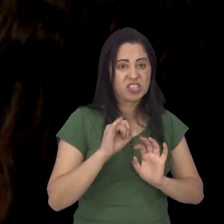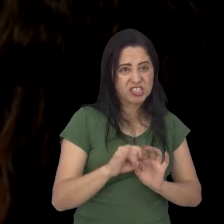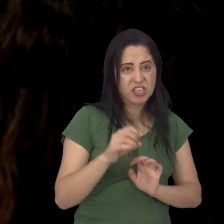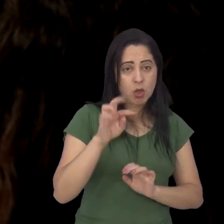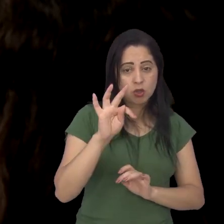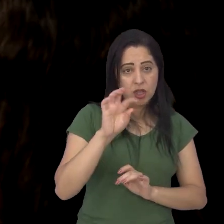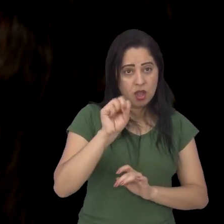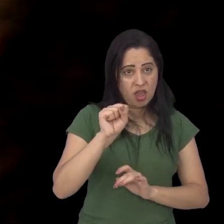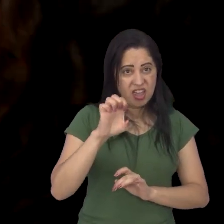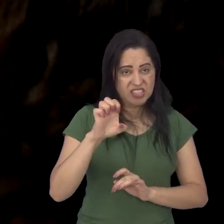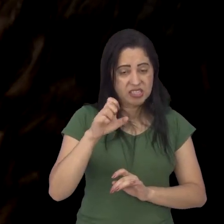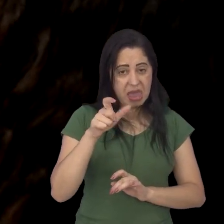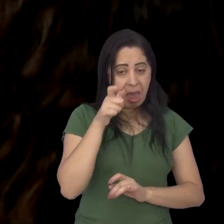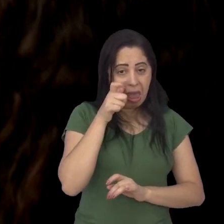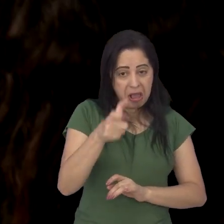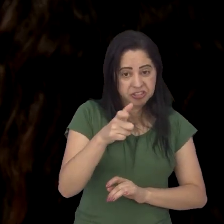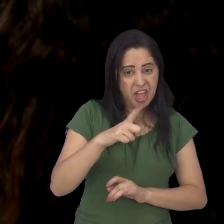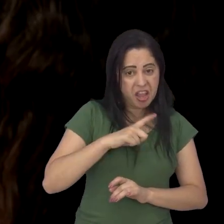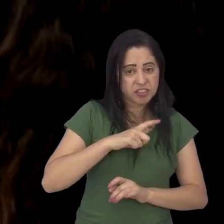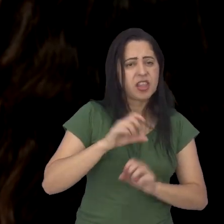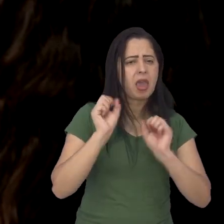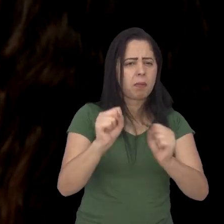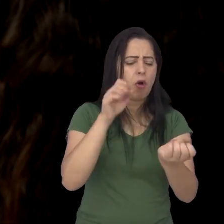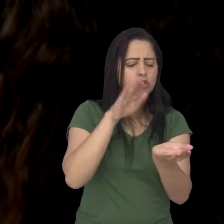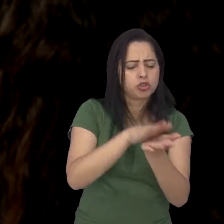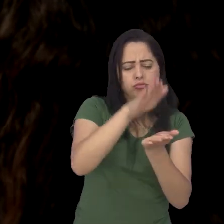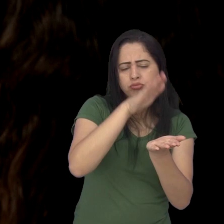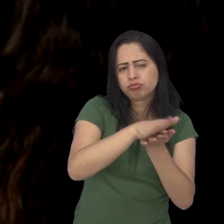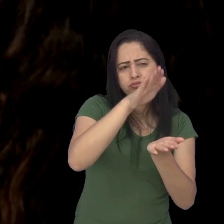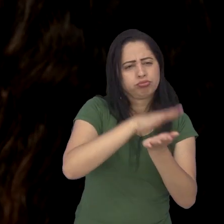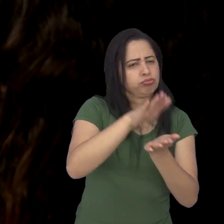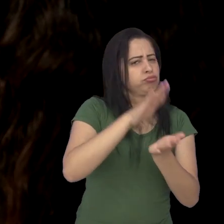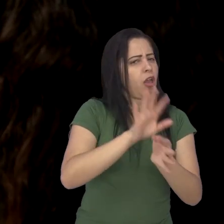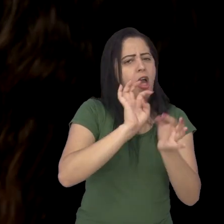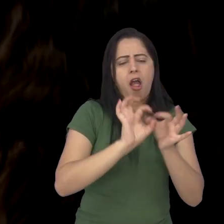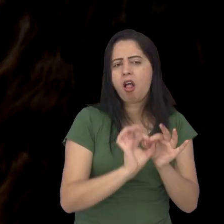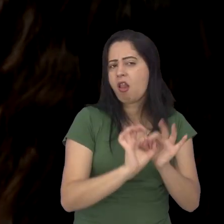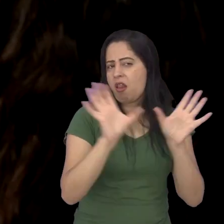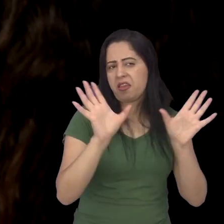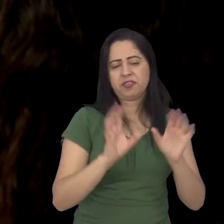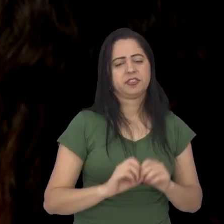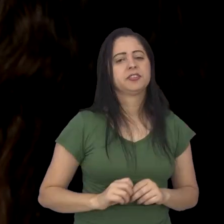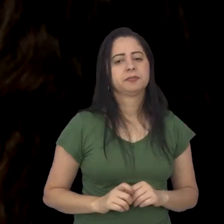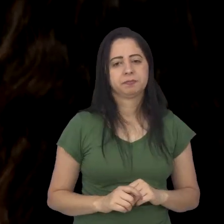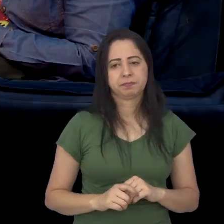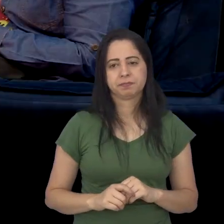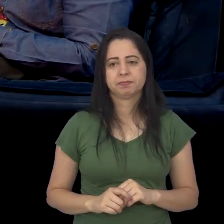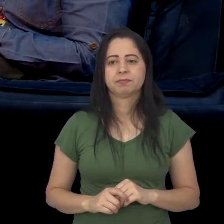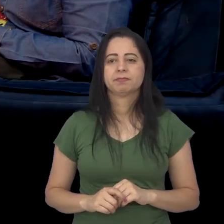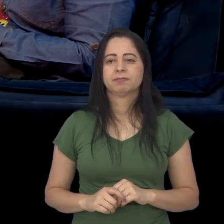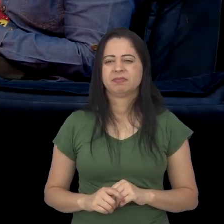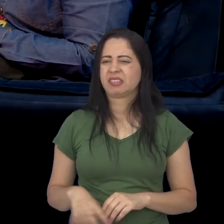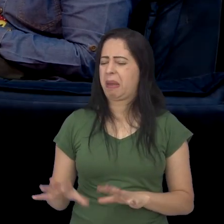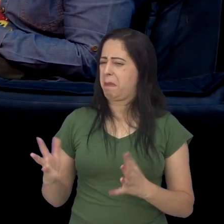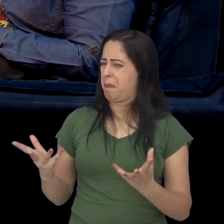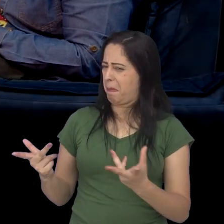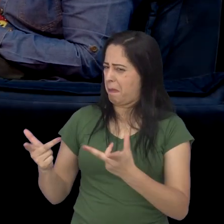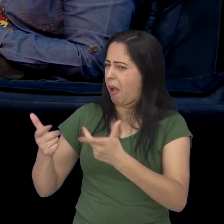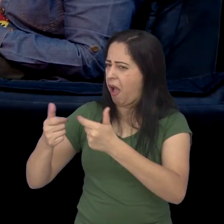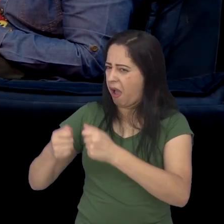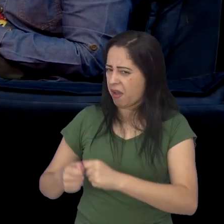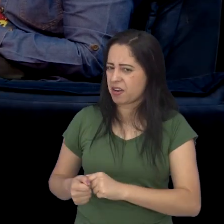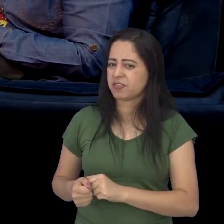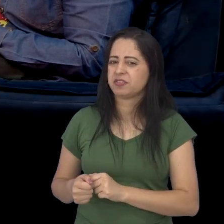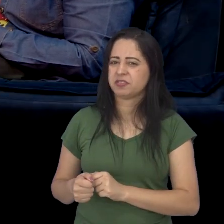TSE, o TSE vai poder publicar a segunda edição, revisada, acrescentar mais coisas da forma como eles quiserem. Nossa, demais,